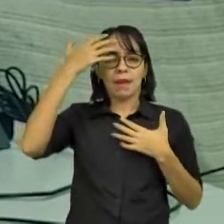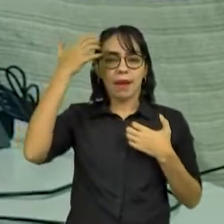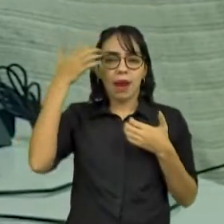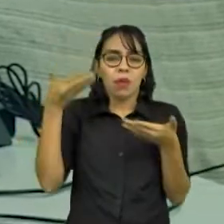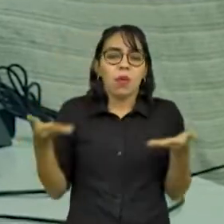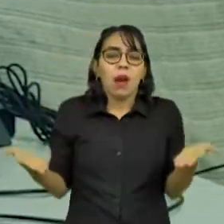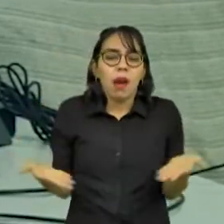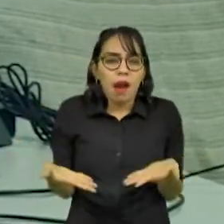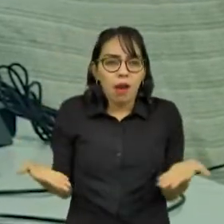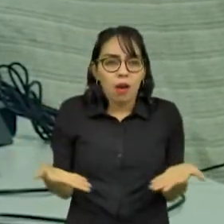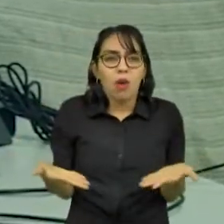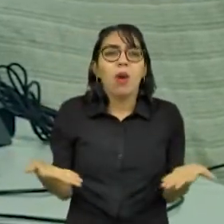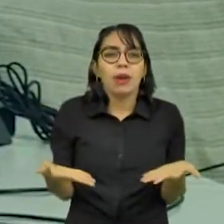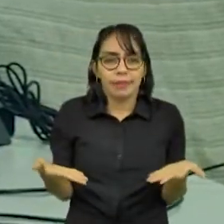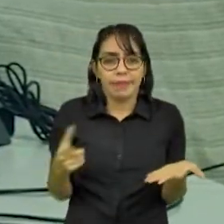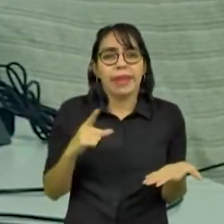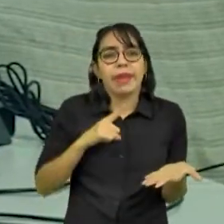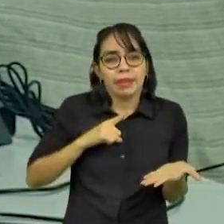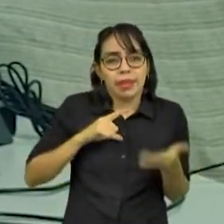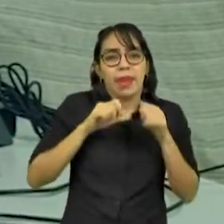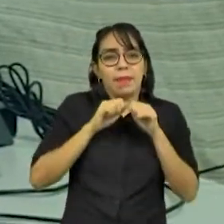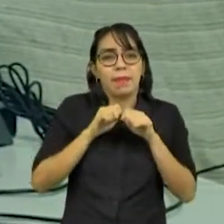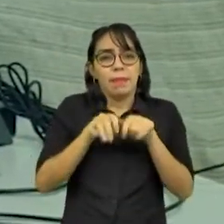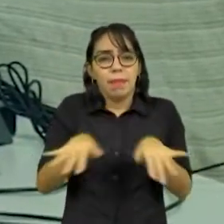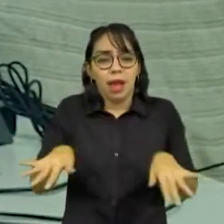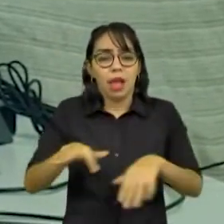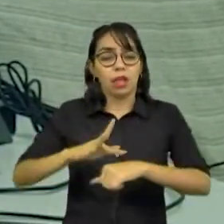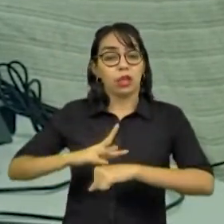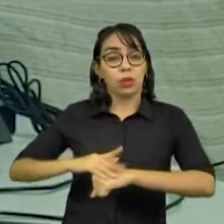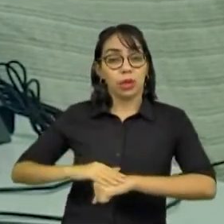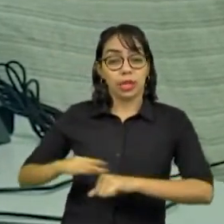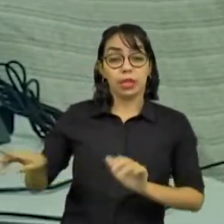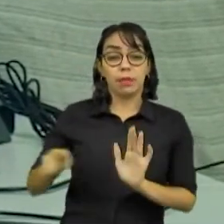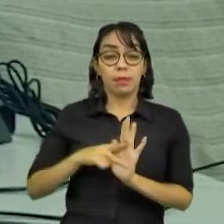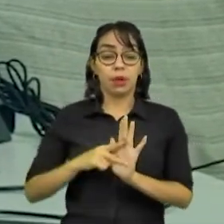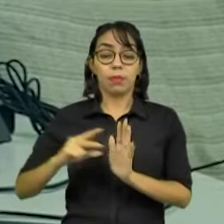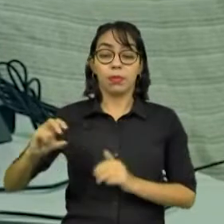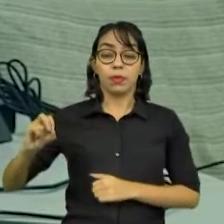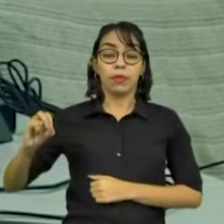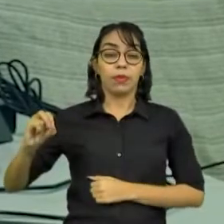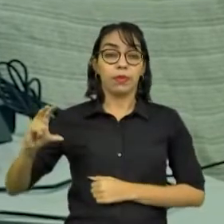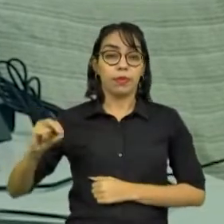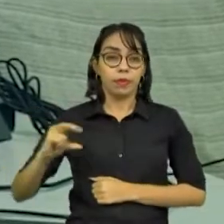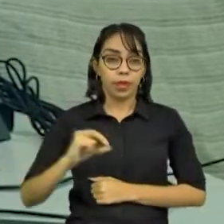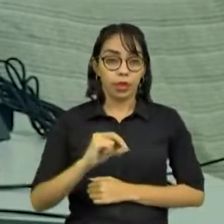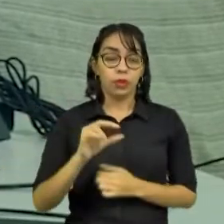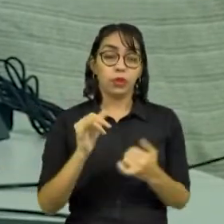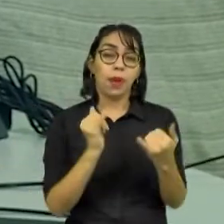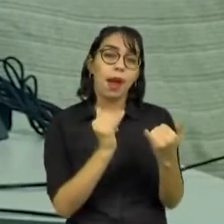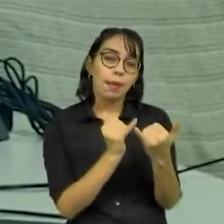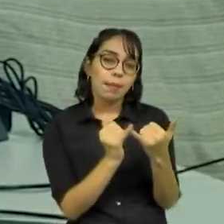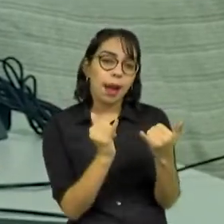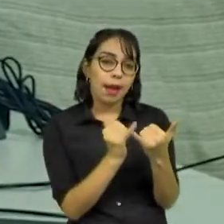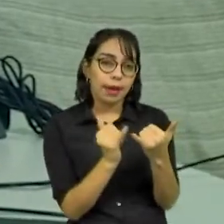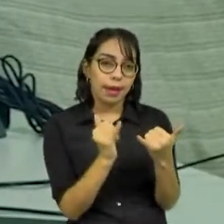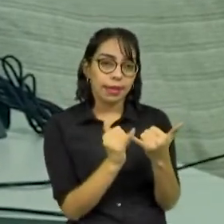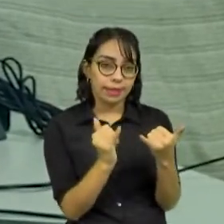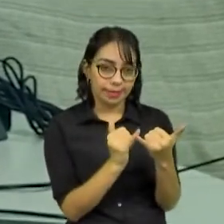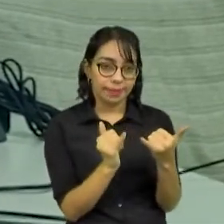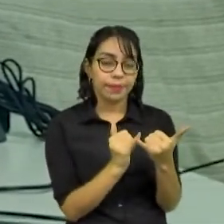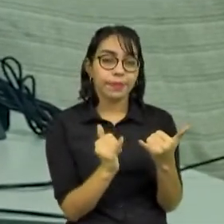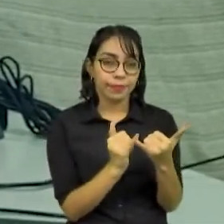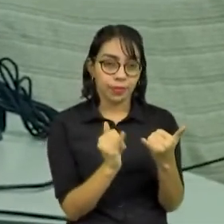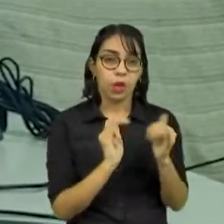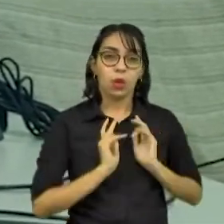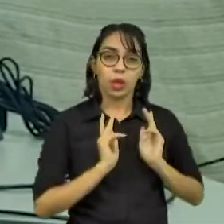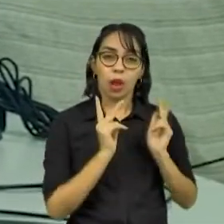vivendo, ela é uma doença causada por um vírus próximo ao vírus que causa a varíola humana,